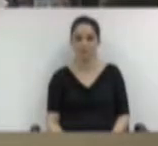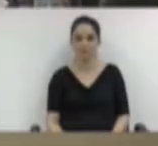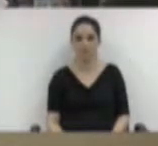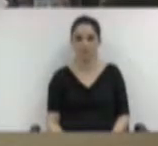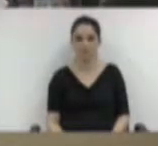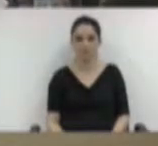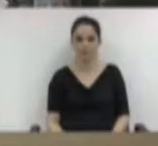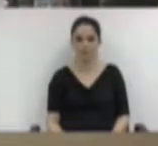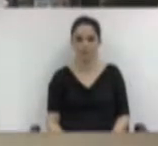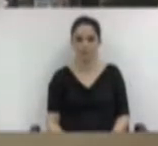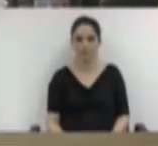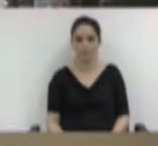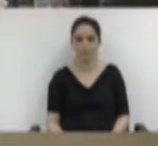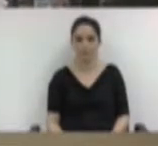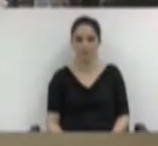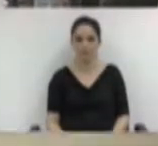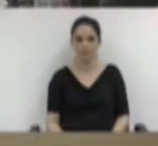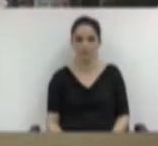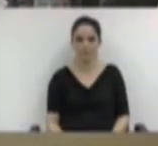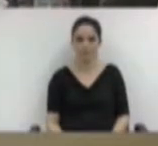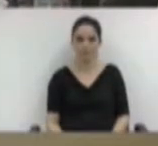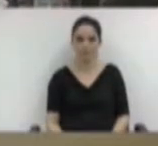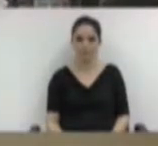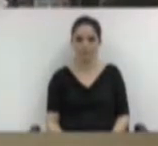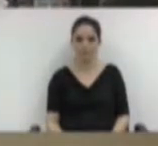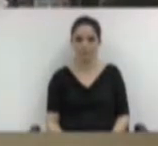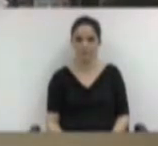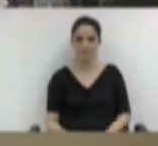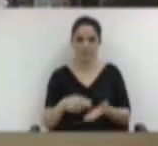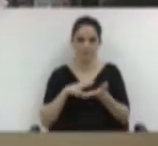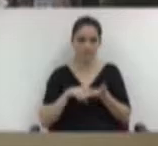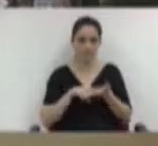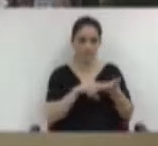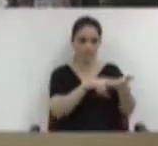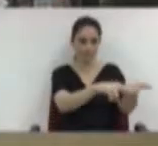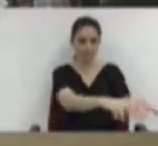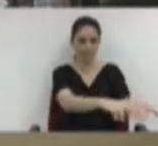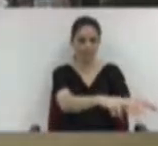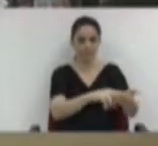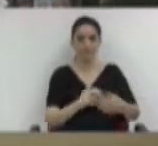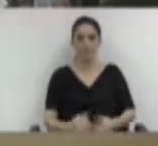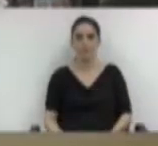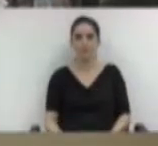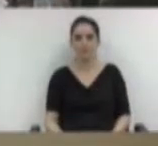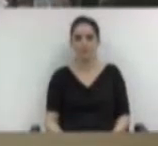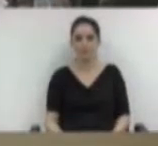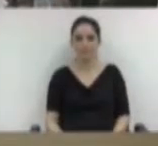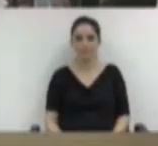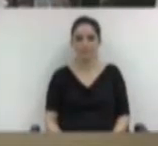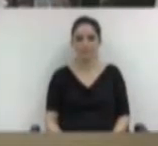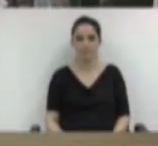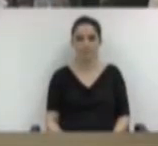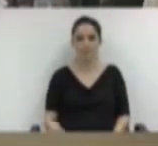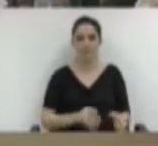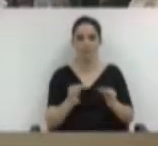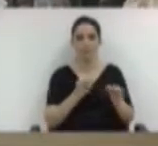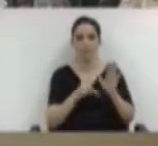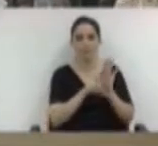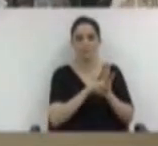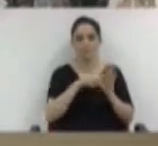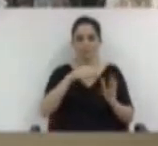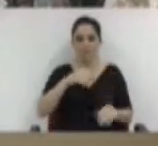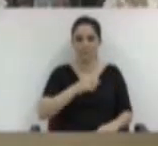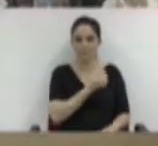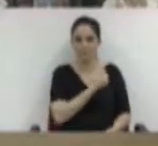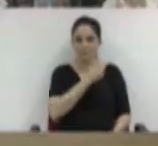A mesa recebe o projeto de lei número 202 e encaminha às comissões. Projeto de lei número